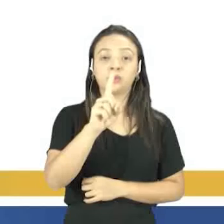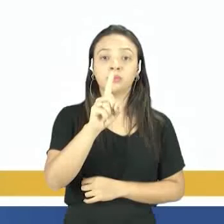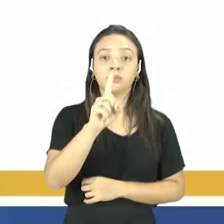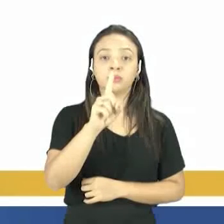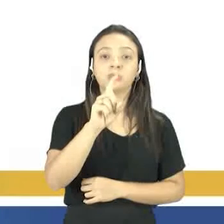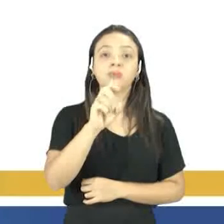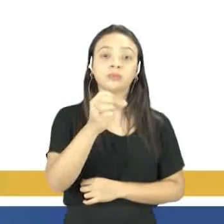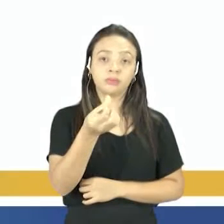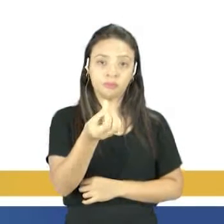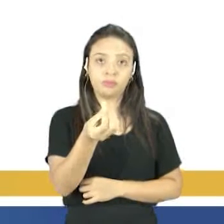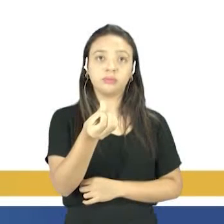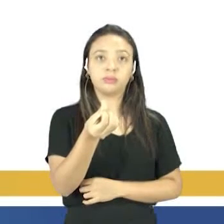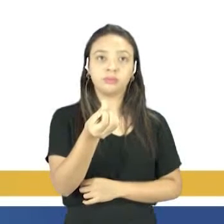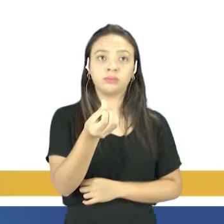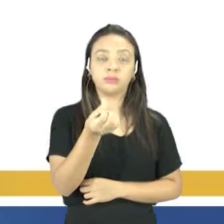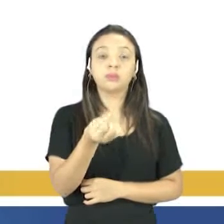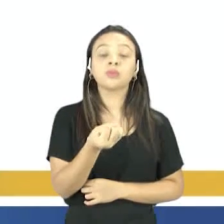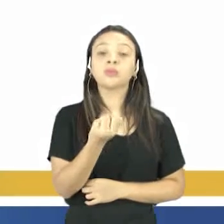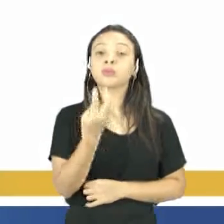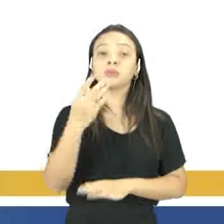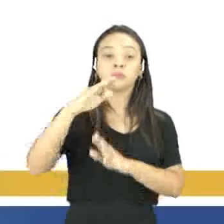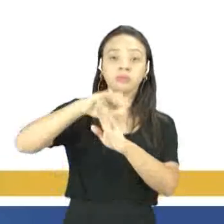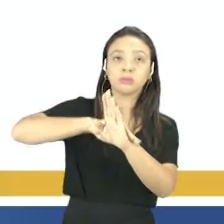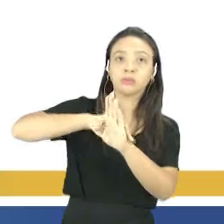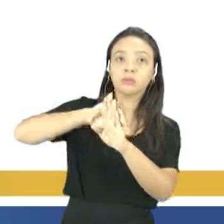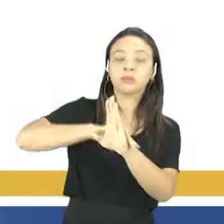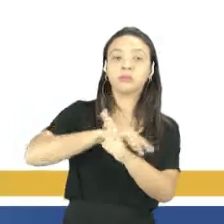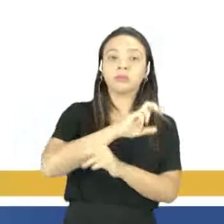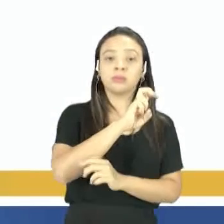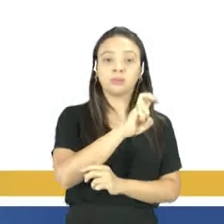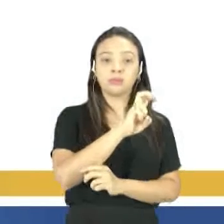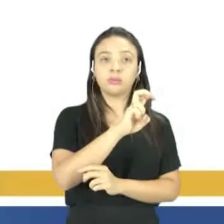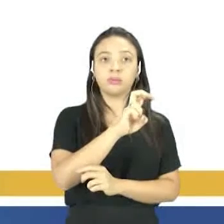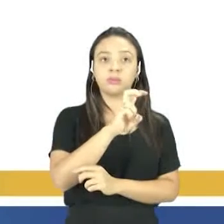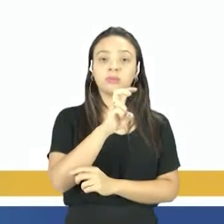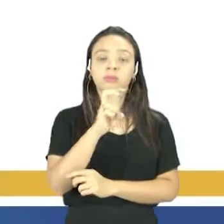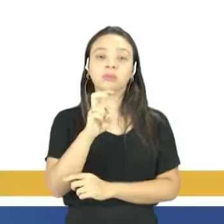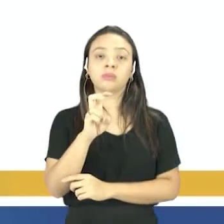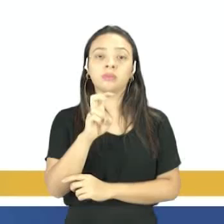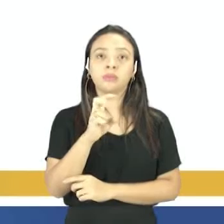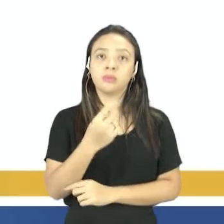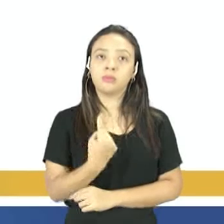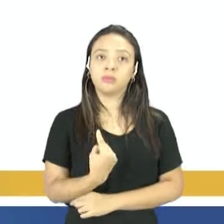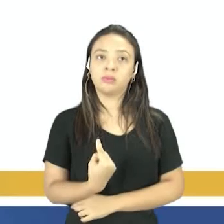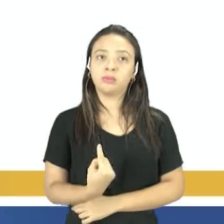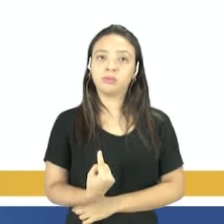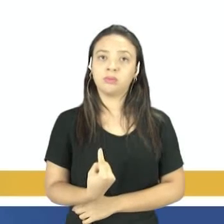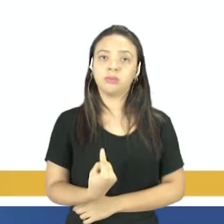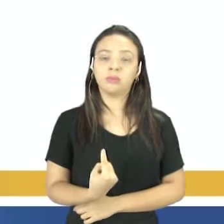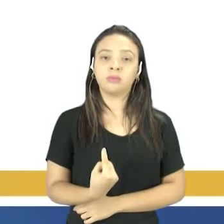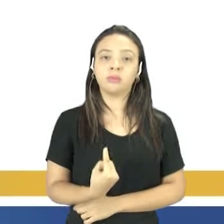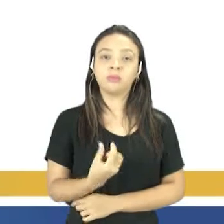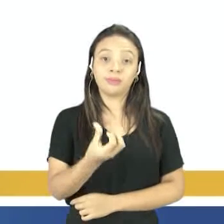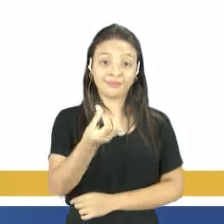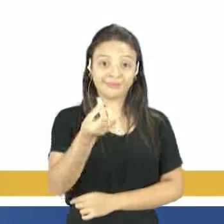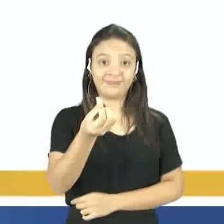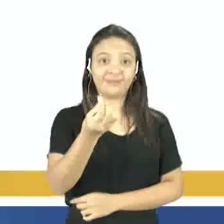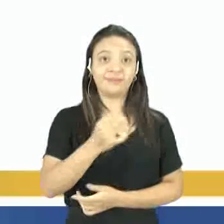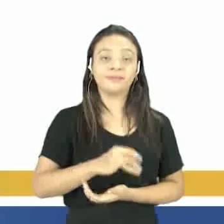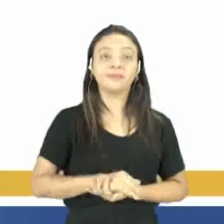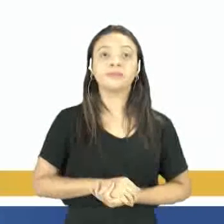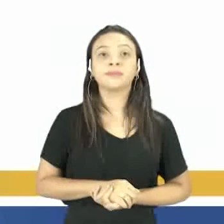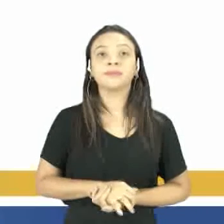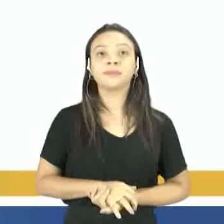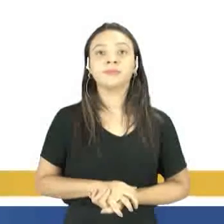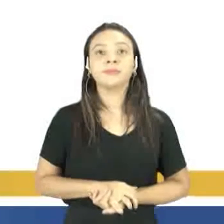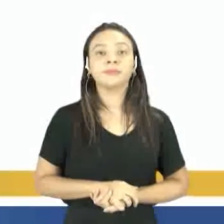6 vértices. Quantas faces? 5 laterais e 1 na base. 6 faces. Certinho?